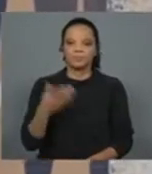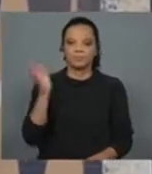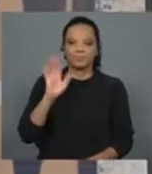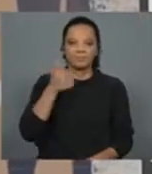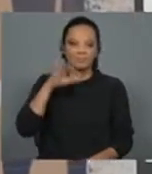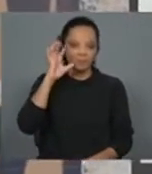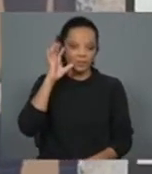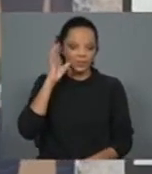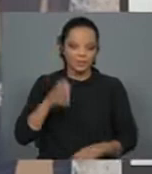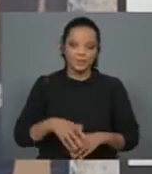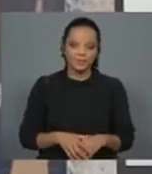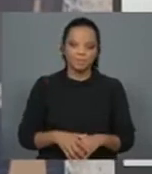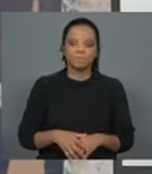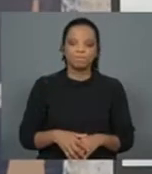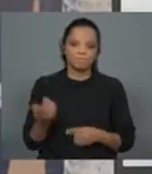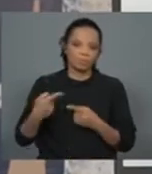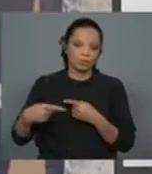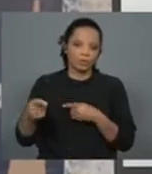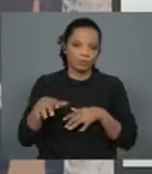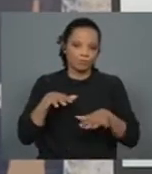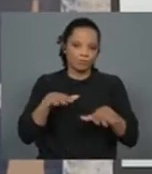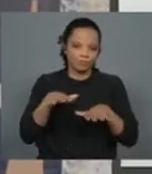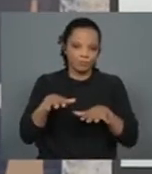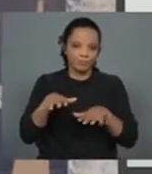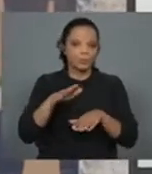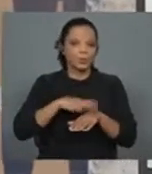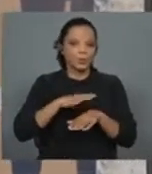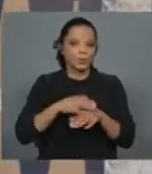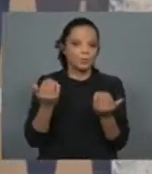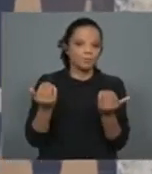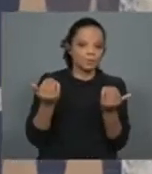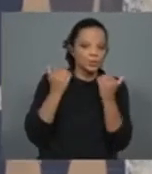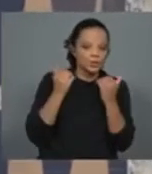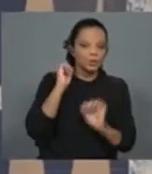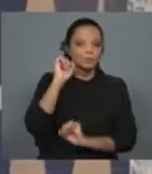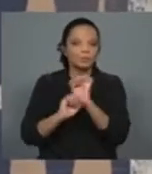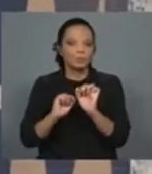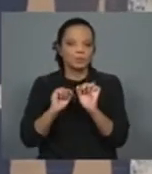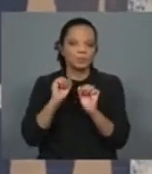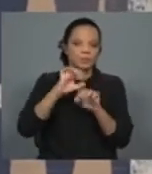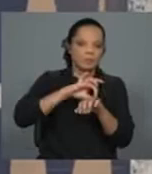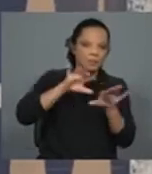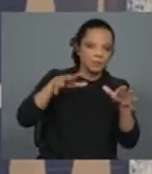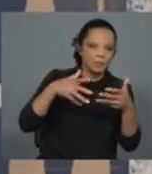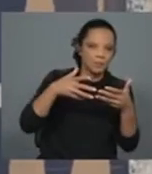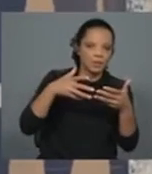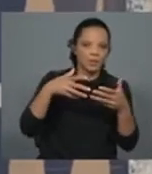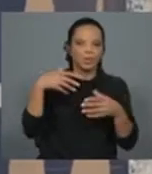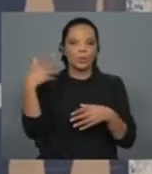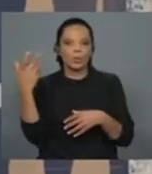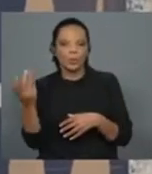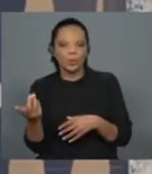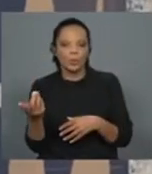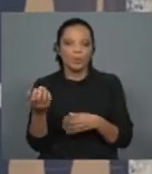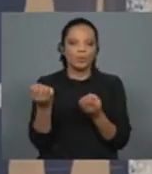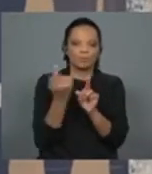Olá, boa tarde. Trememos todos os dias com as notícias da pandemia ou da economia, mas não são esses tremores que